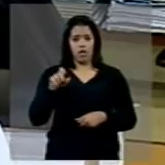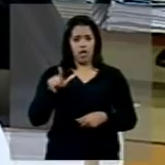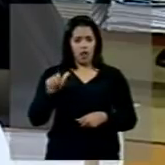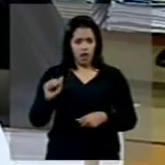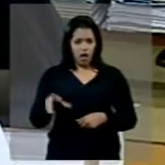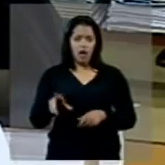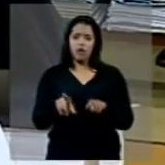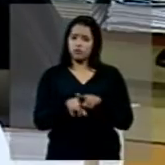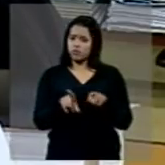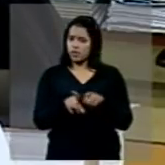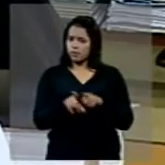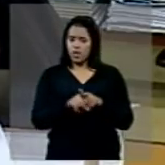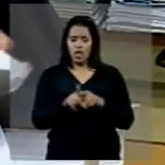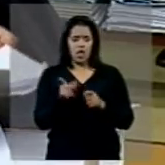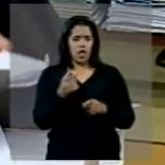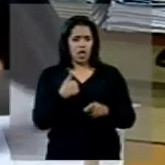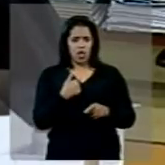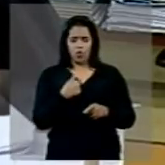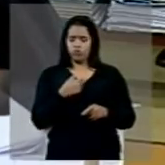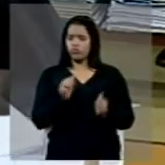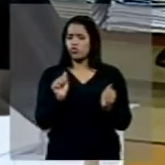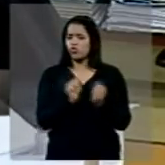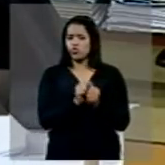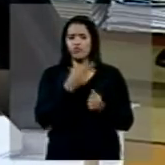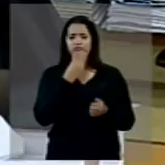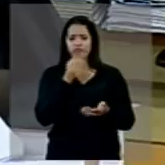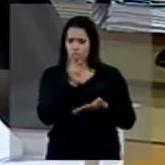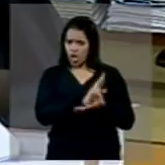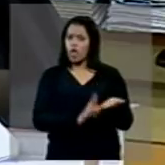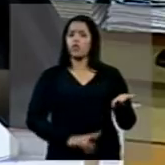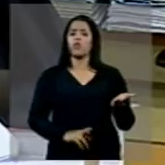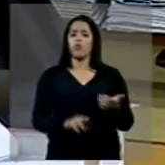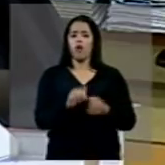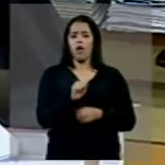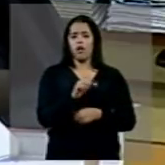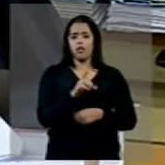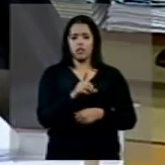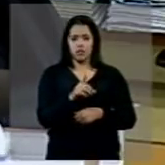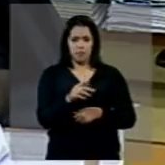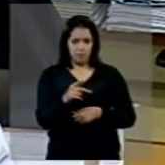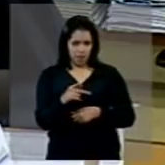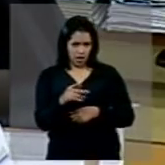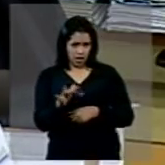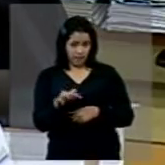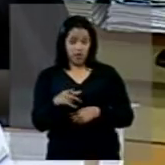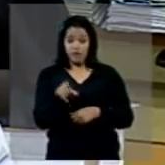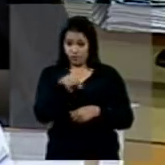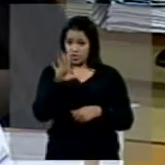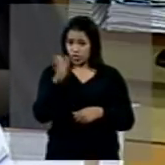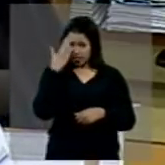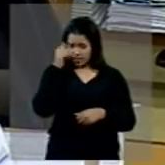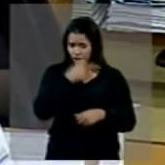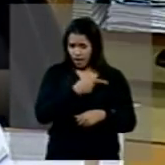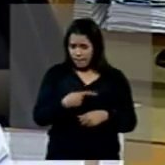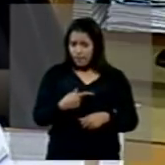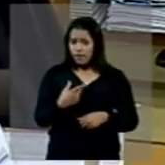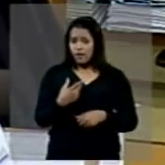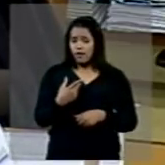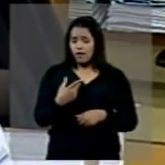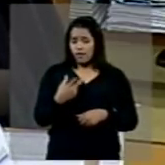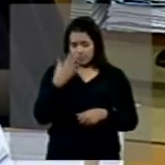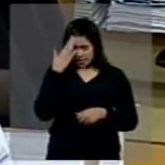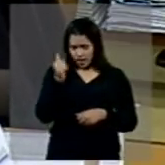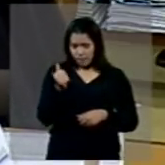sentido de julgar improcedente a DPF. Presidente, como sabe, eu sou talvez